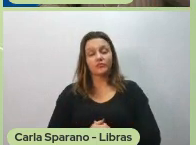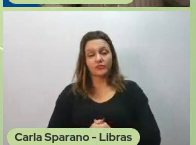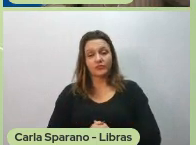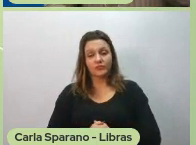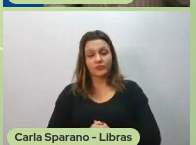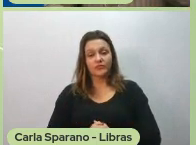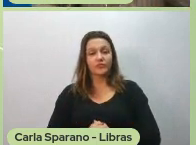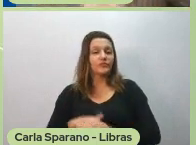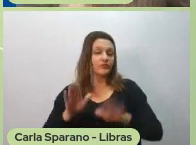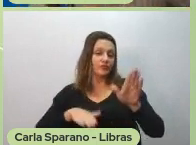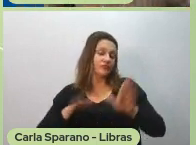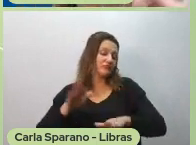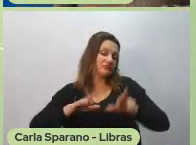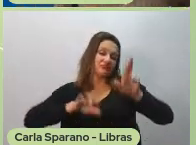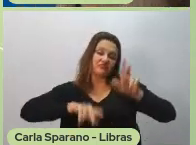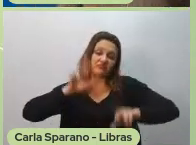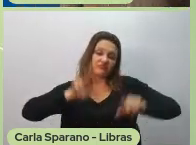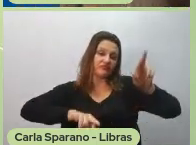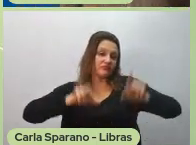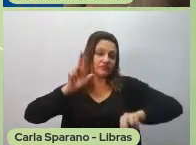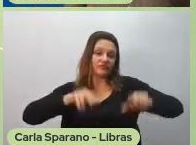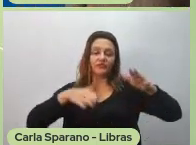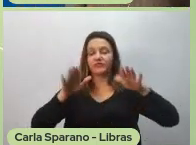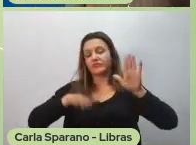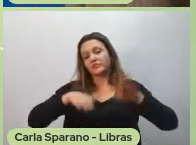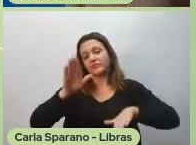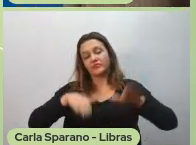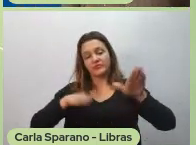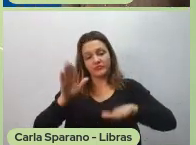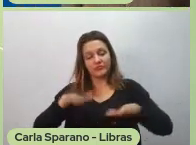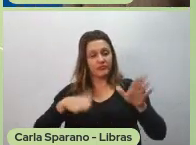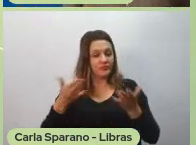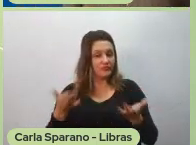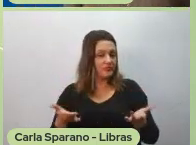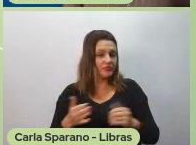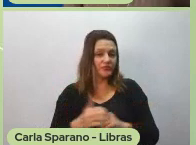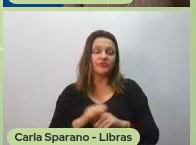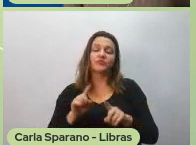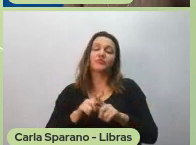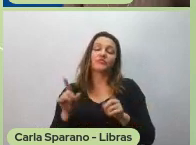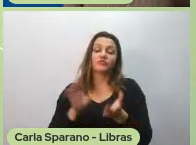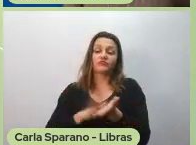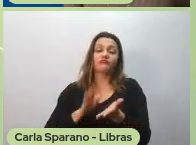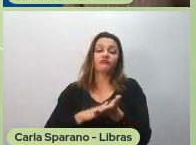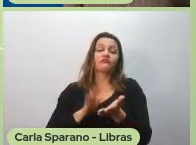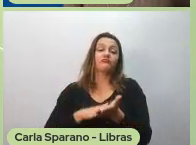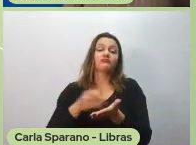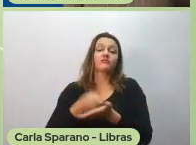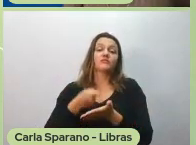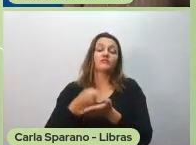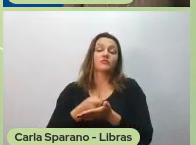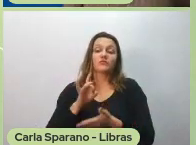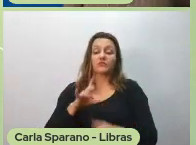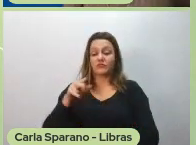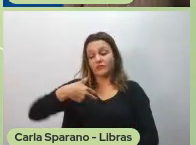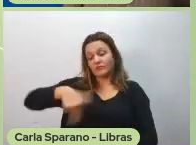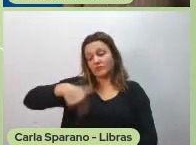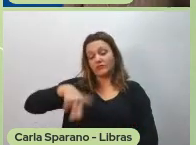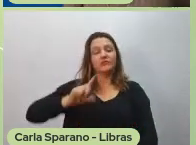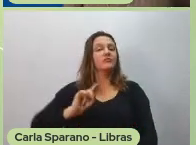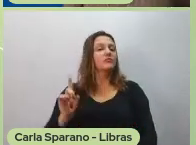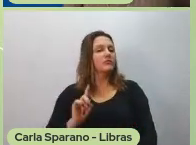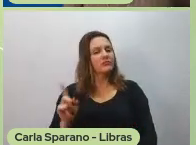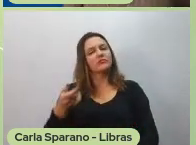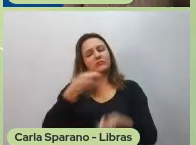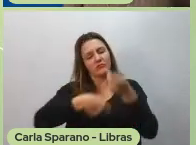às vezes varia, né, dependendo desse estado, mas essa não é uma exigência só nossa, é uma exigência do mercado como um todo, né? Então,